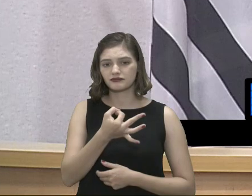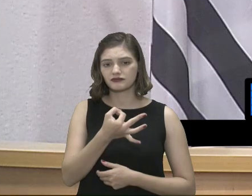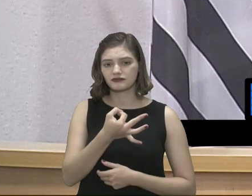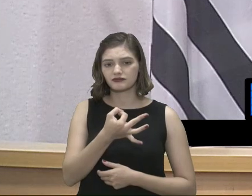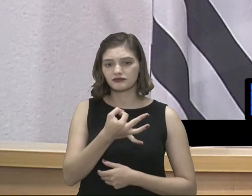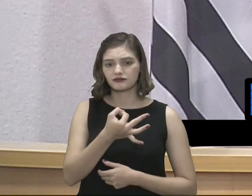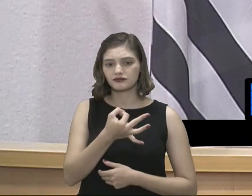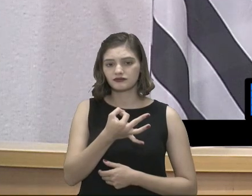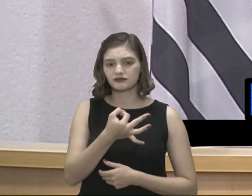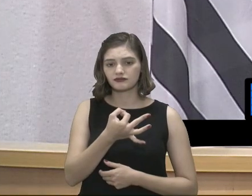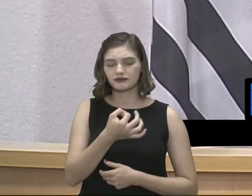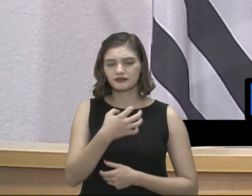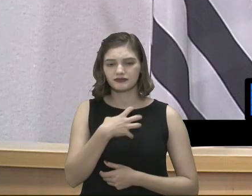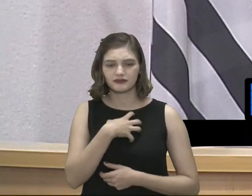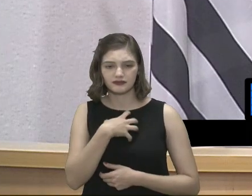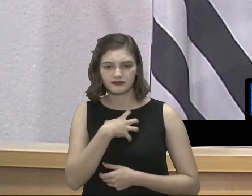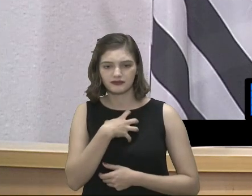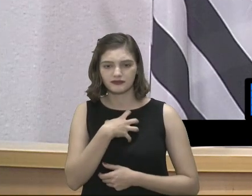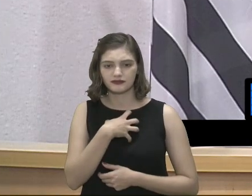eu me senti...